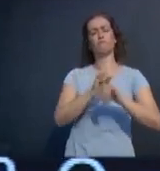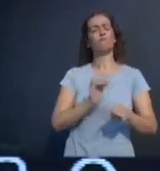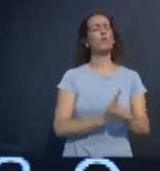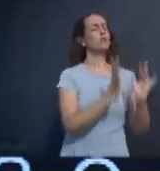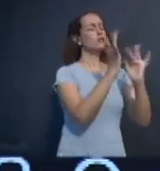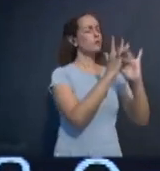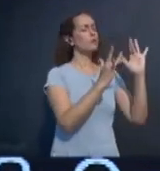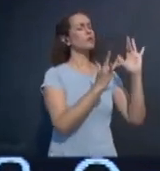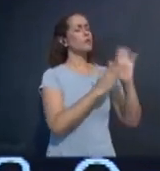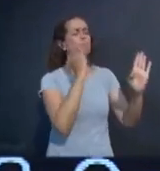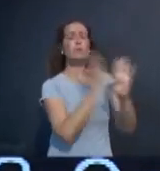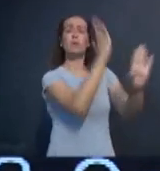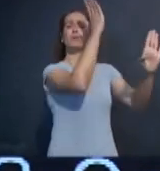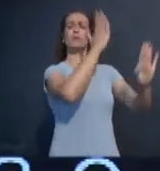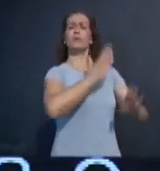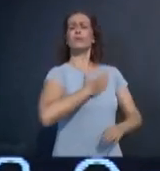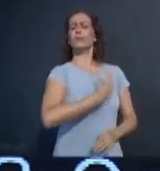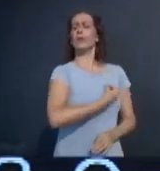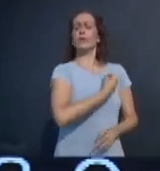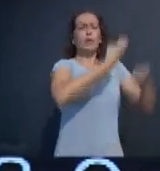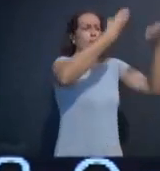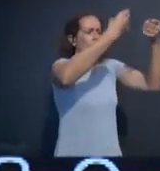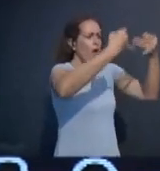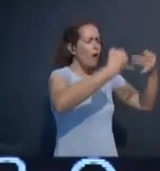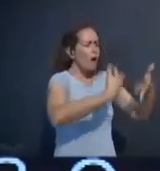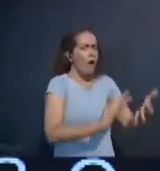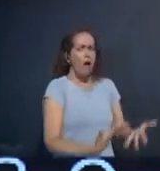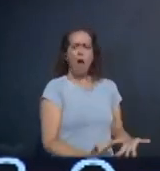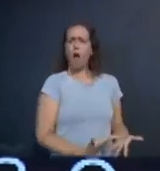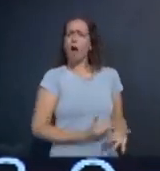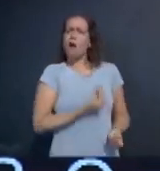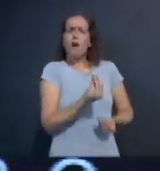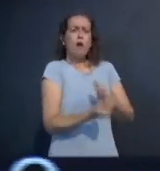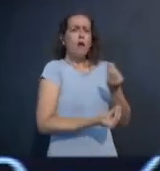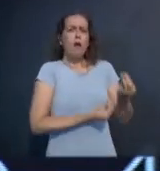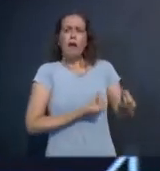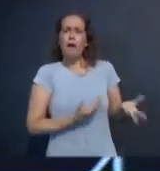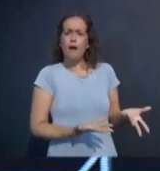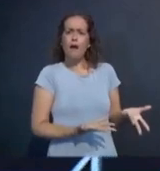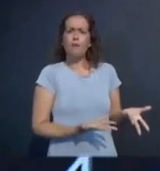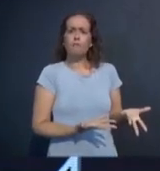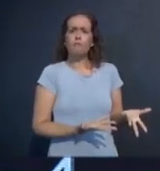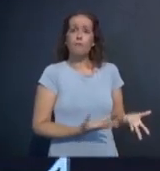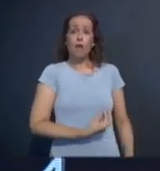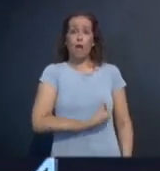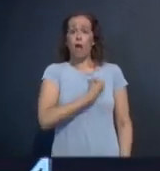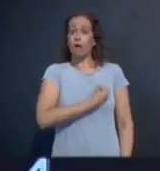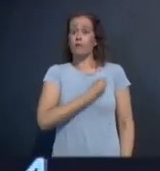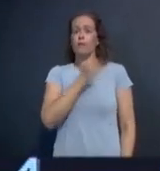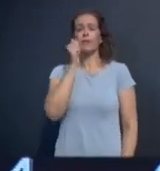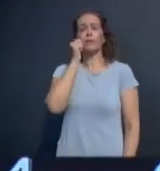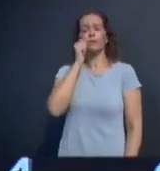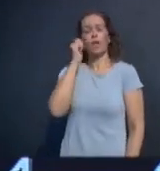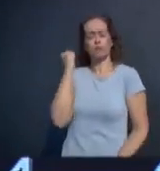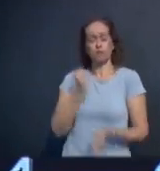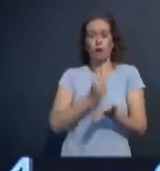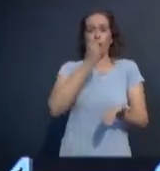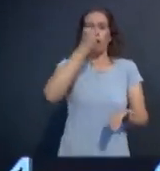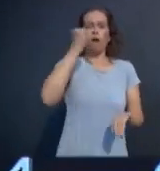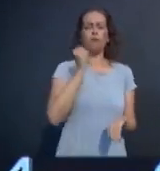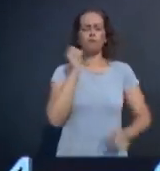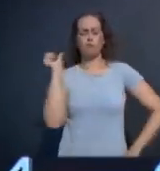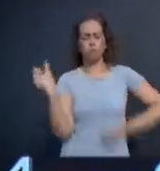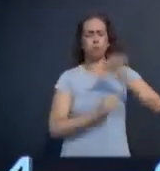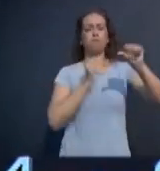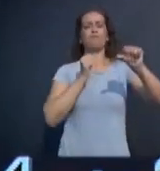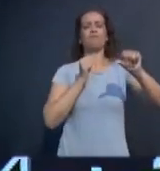feito. Aquela mulher foi tão impactada. A vida dela foi mudada, transformada. Mas